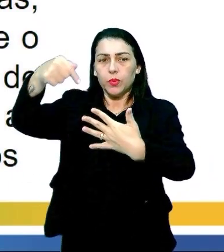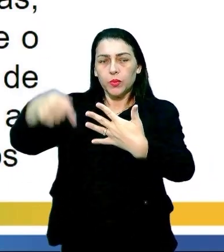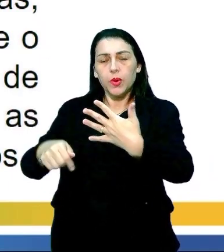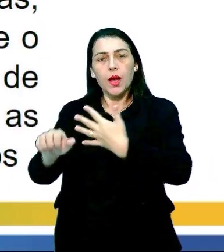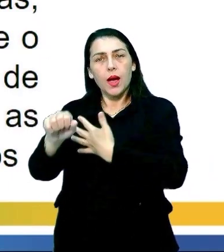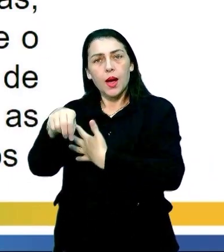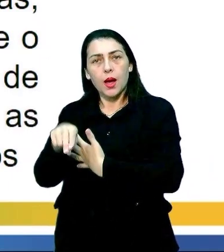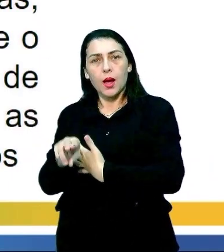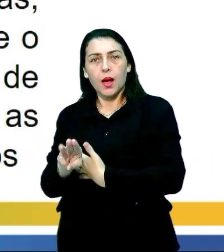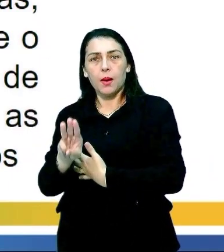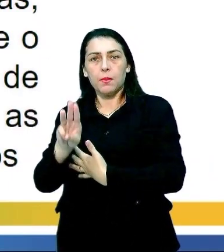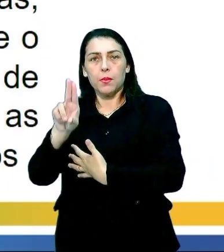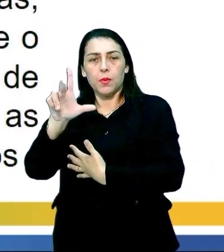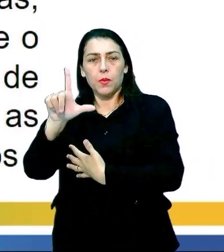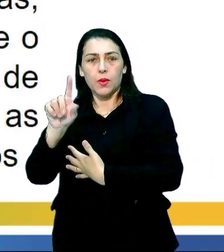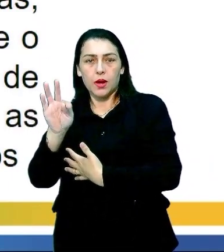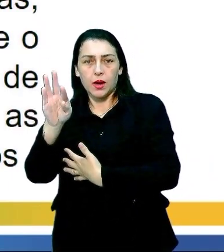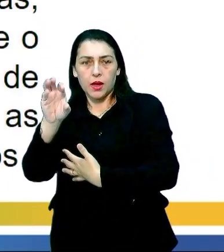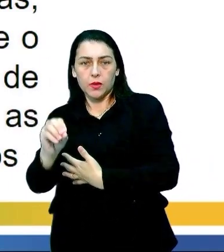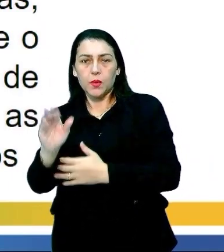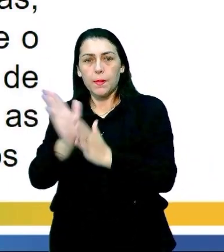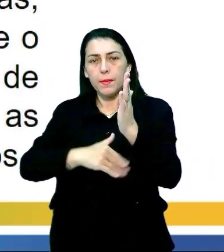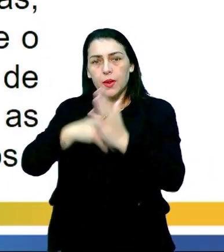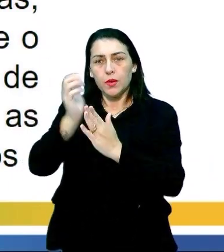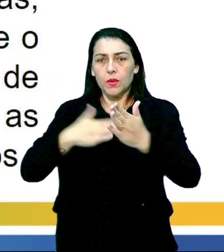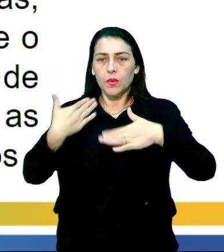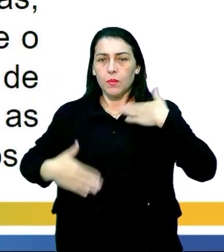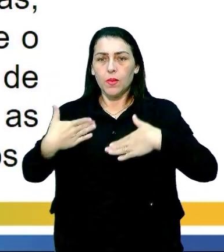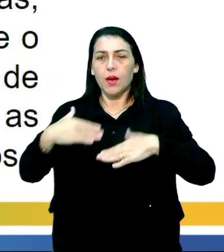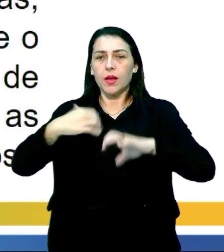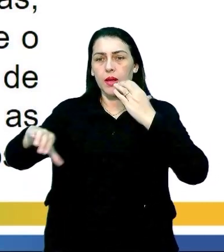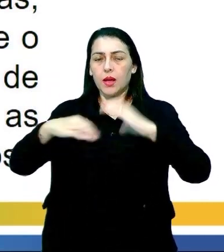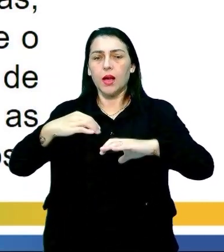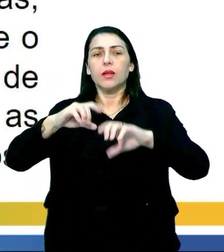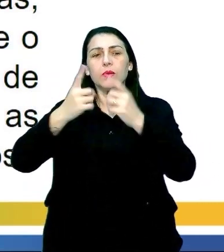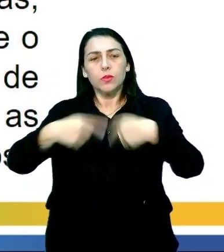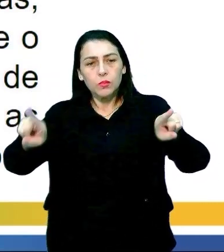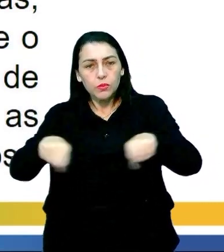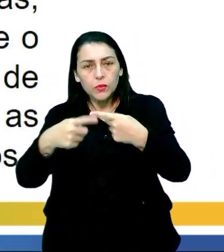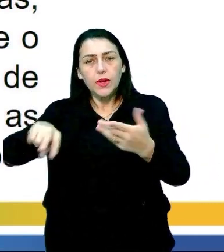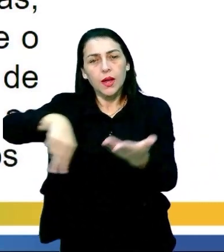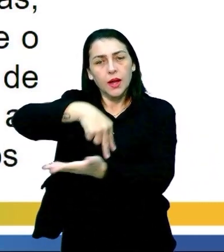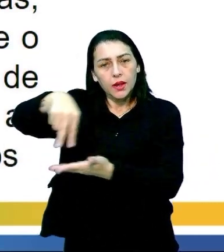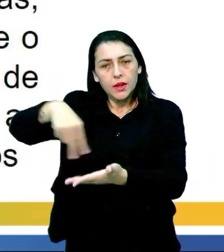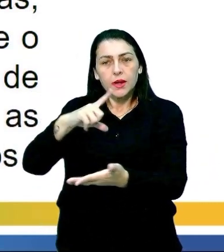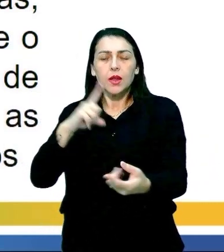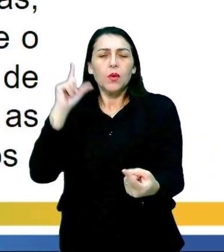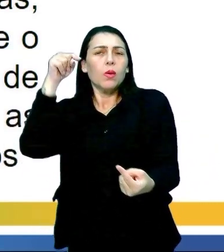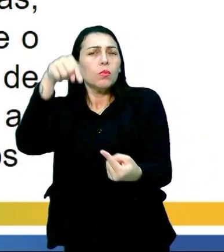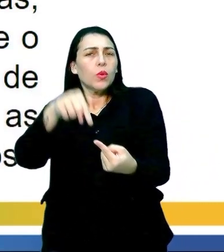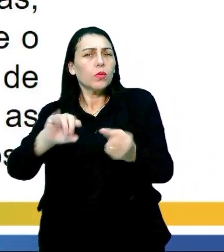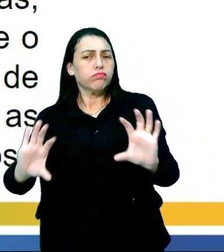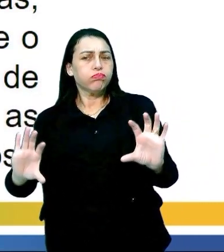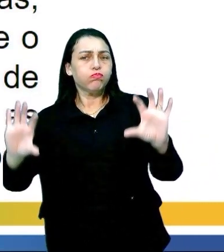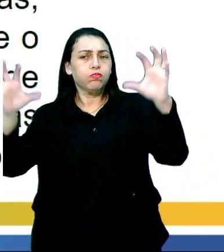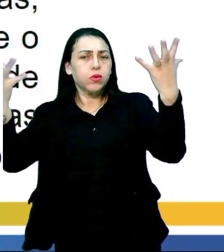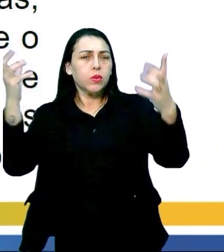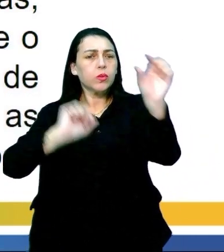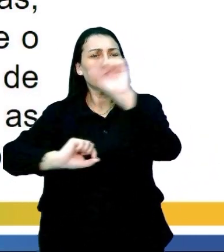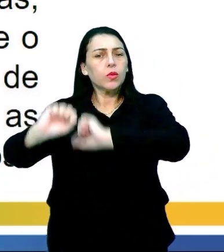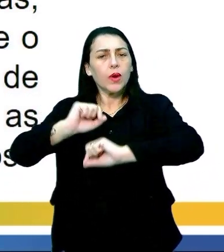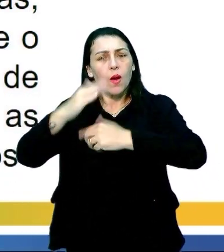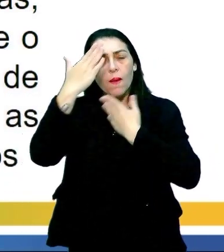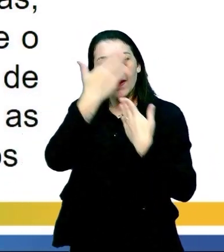Contudo, com o apoio de elementos como amuletos, pinturas corporais, cantos e músicas, essas danças têm como objetivo